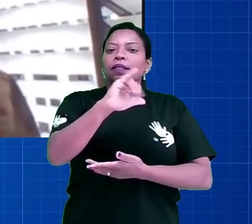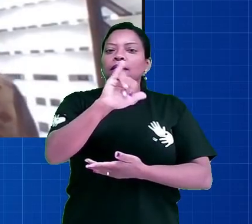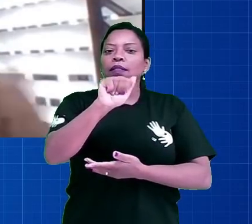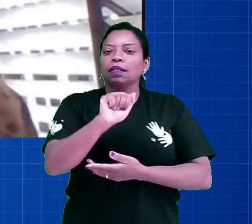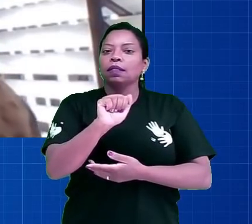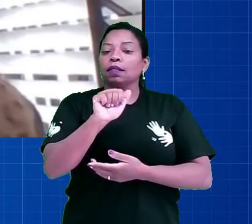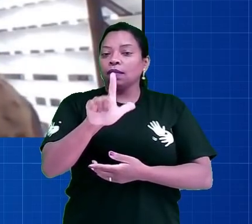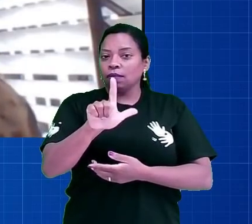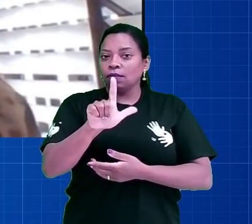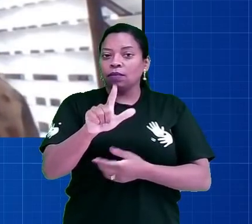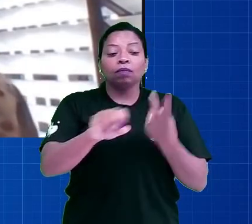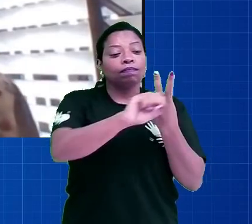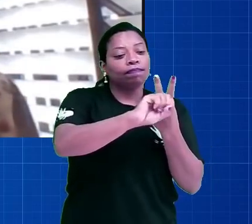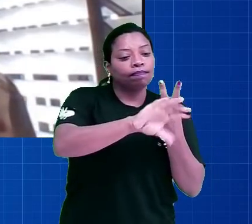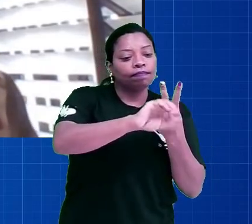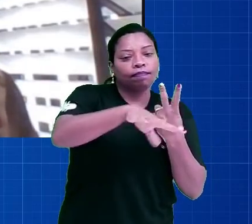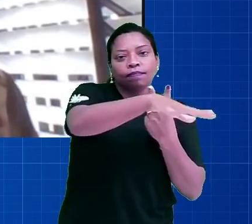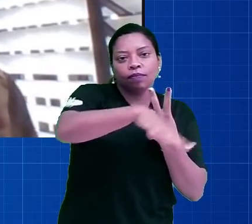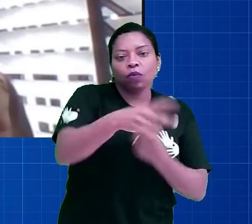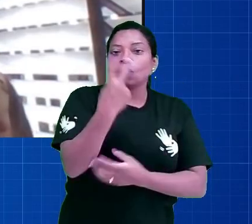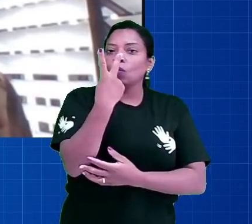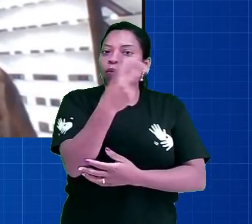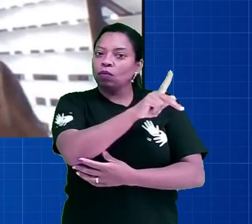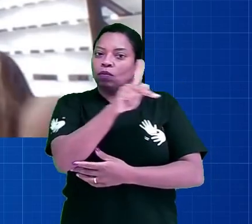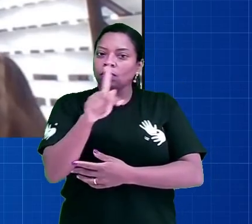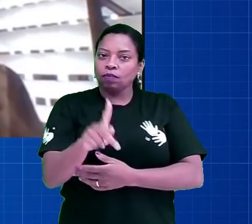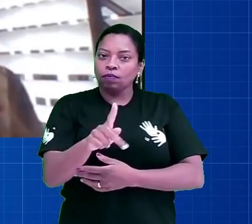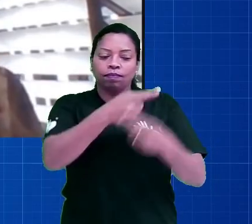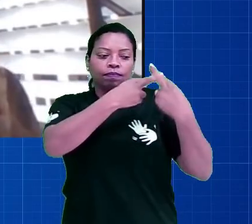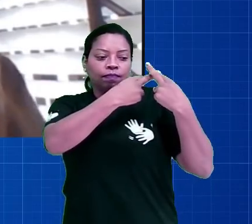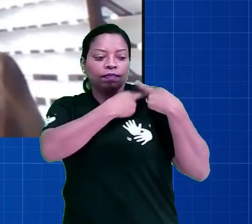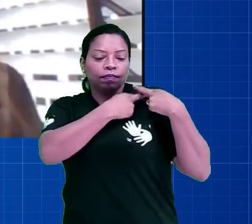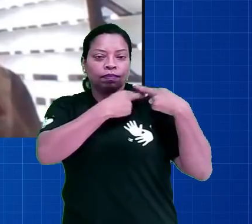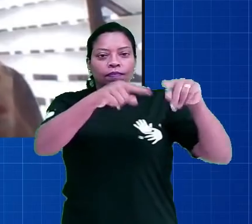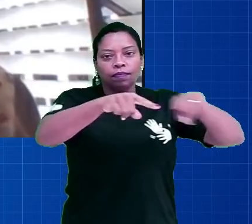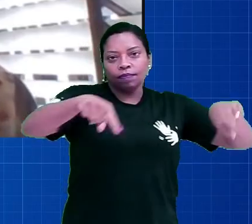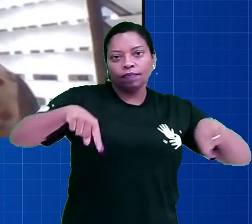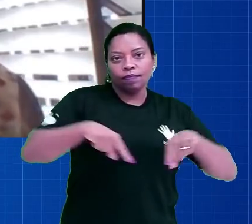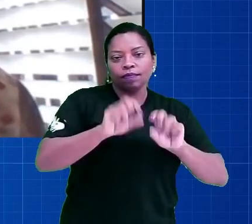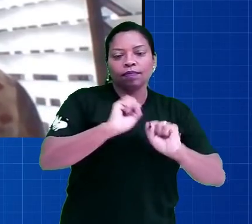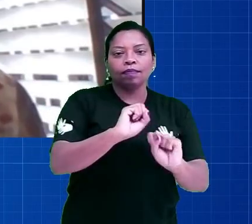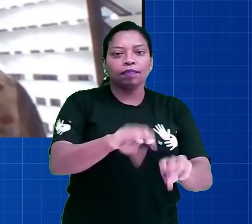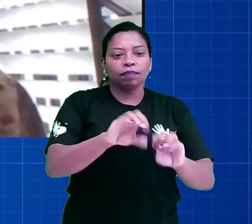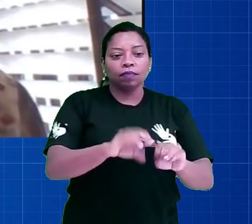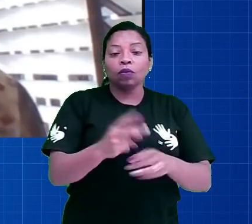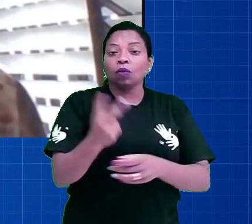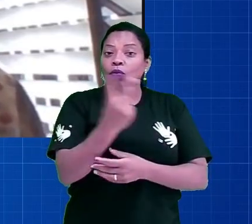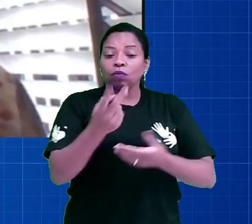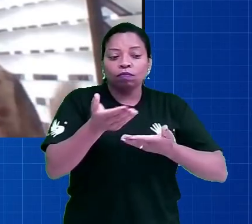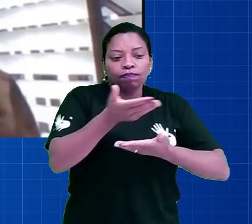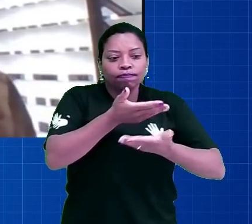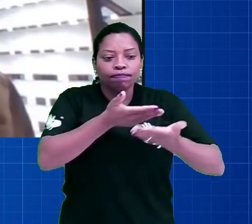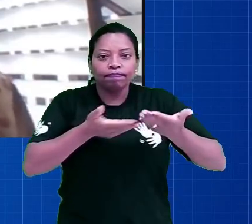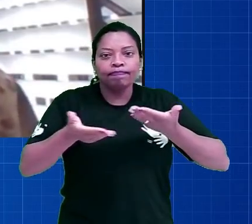efetiva? Quando os 2 professores estão, então, corresponsáveis, né, responsáveis por uma determinada